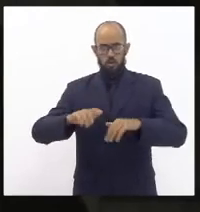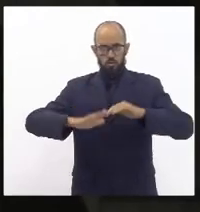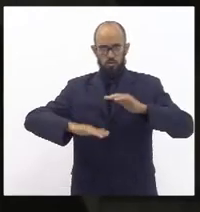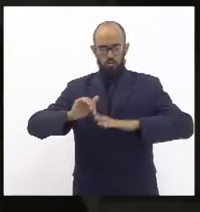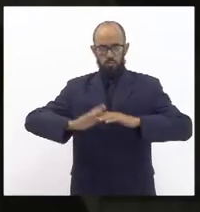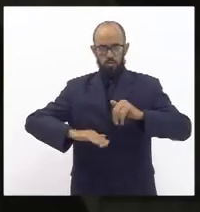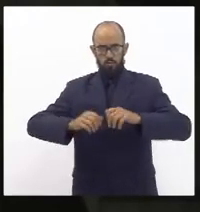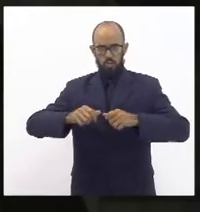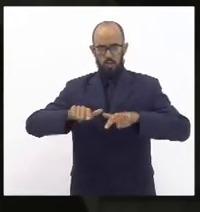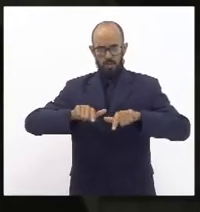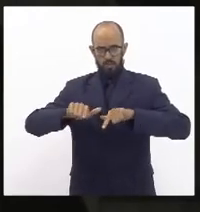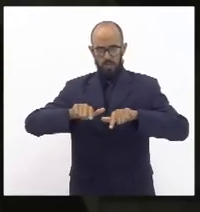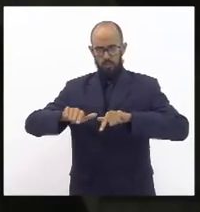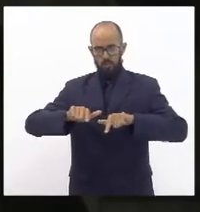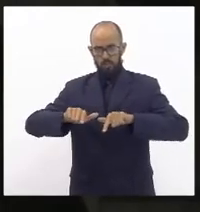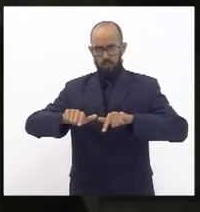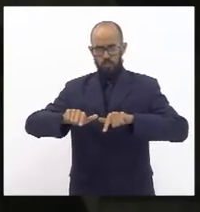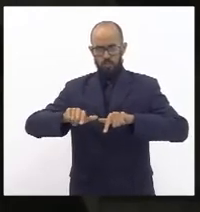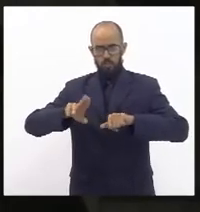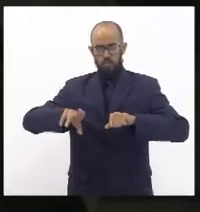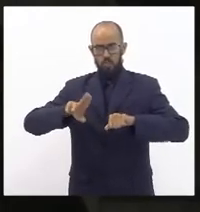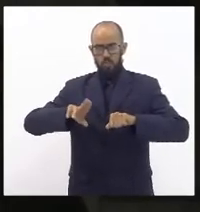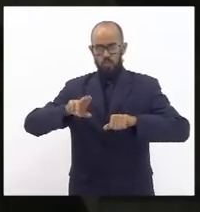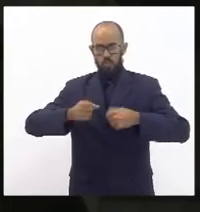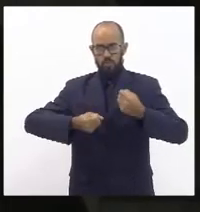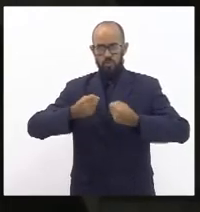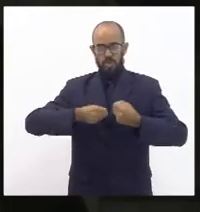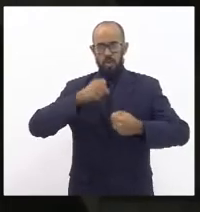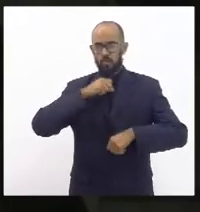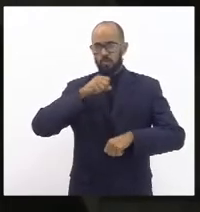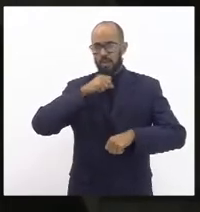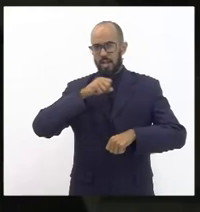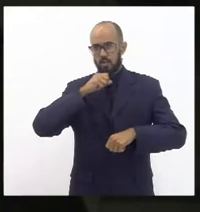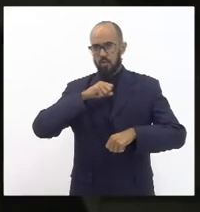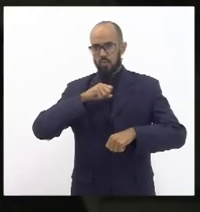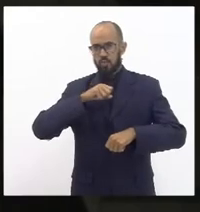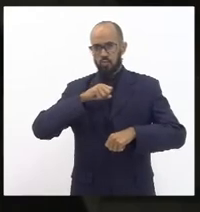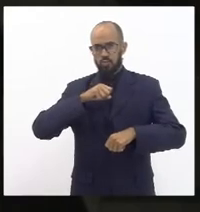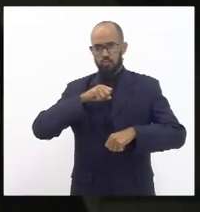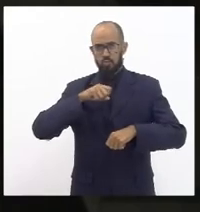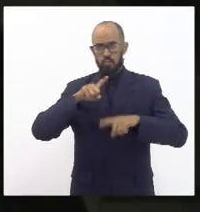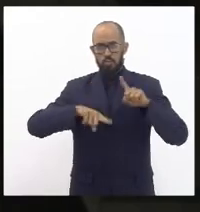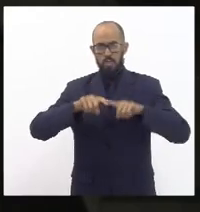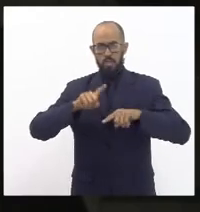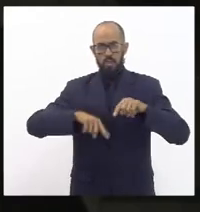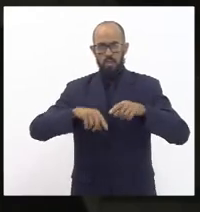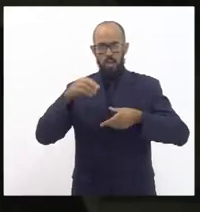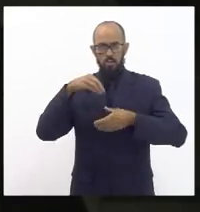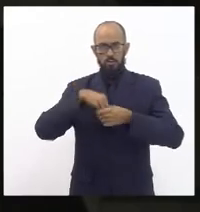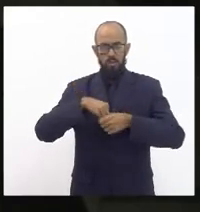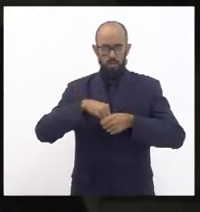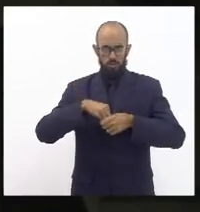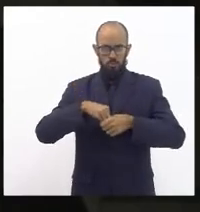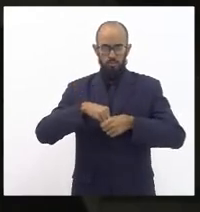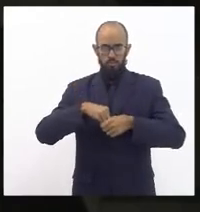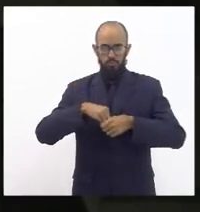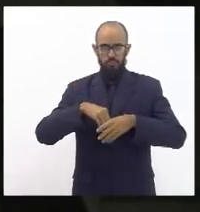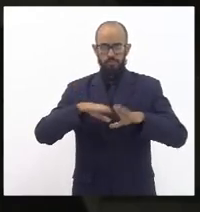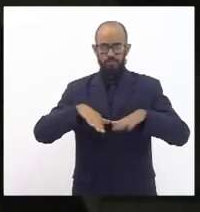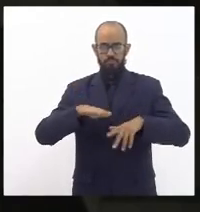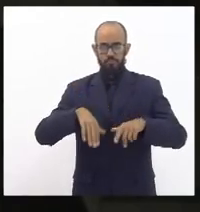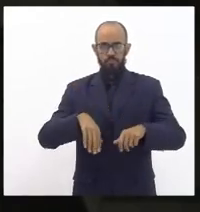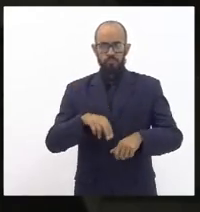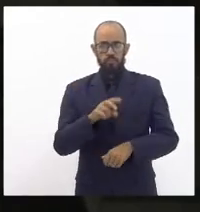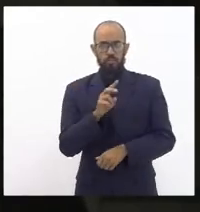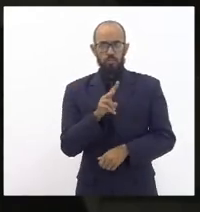prestadores de serviço usam seus carrinhos velhos trazendo os seus equipamentos e às vezes um